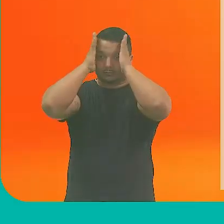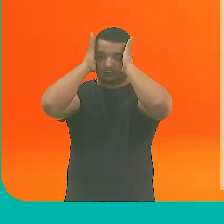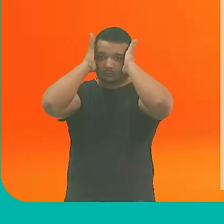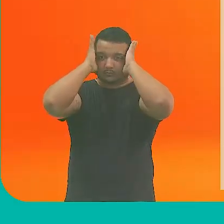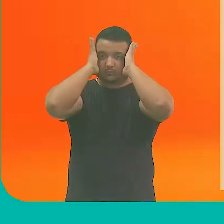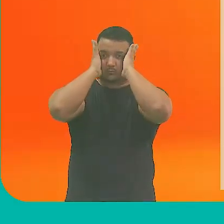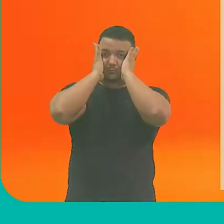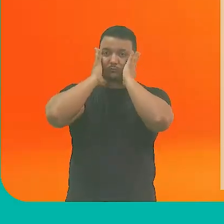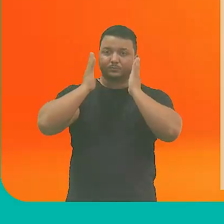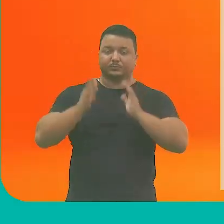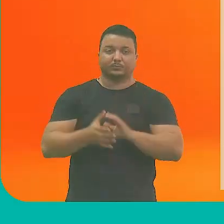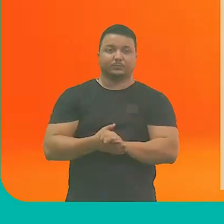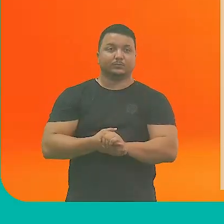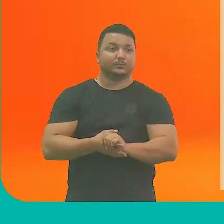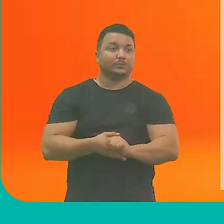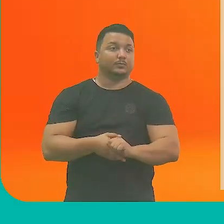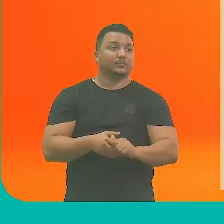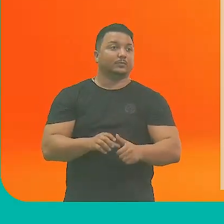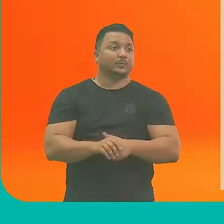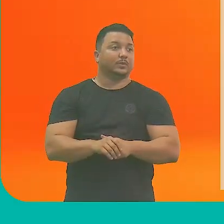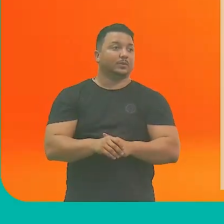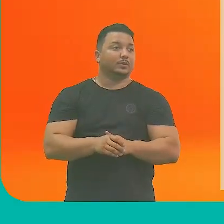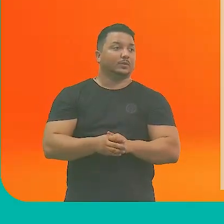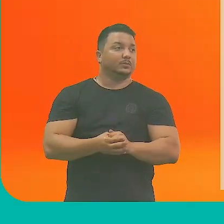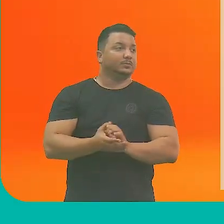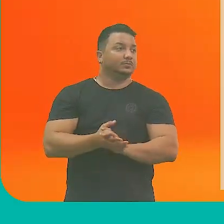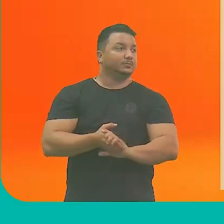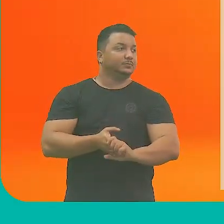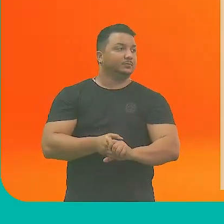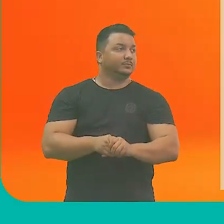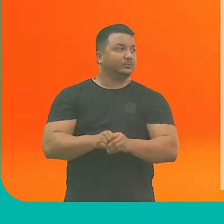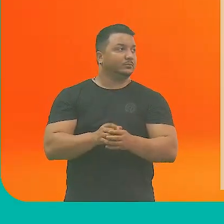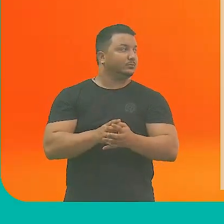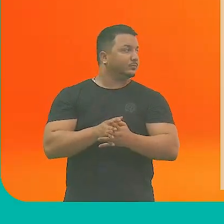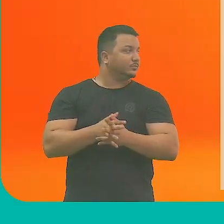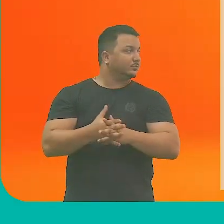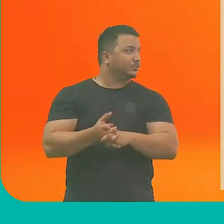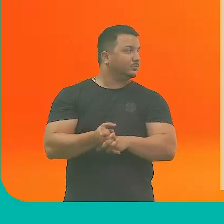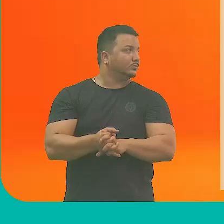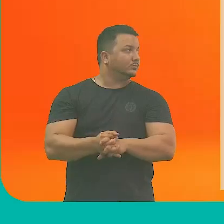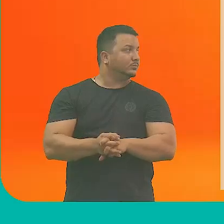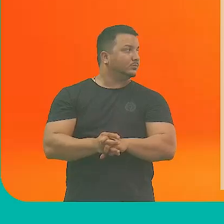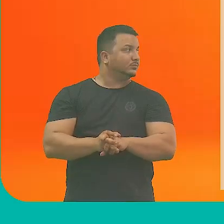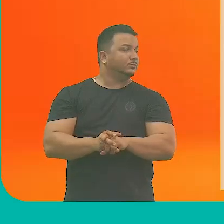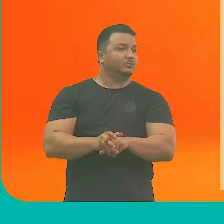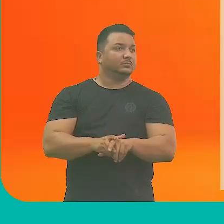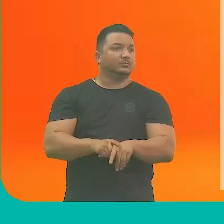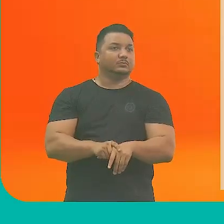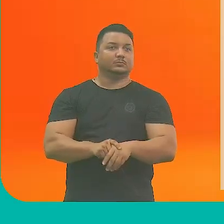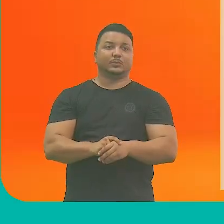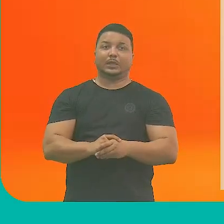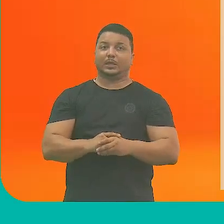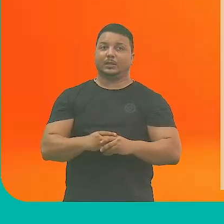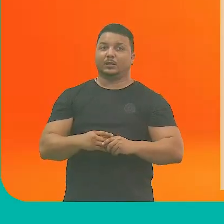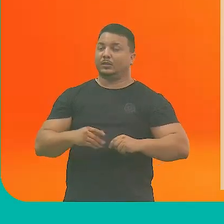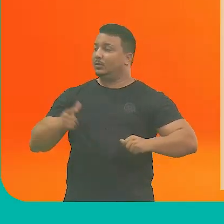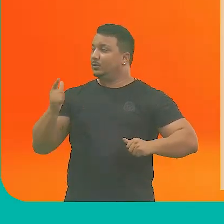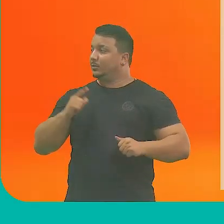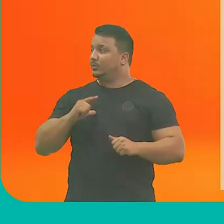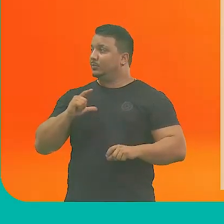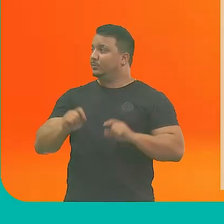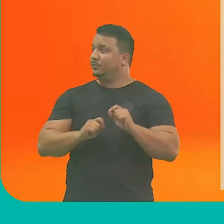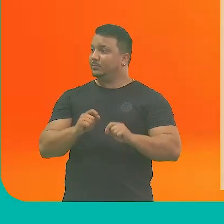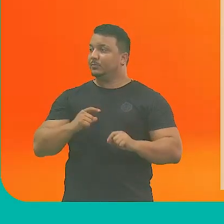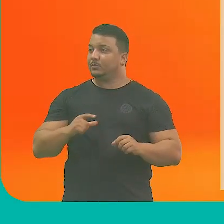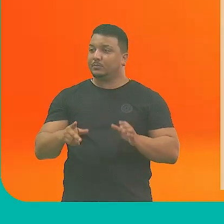Percebam que após os 5 segundos, muito obrigado, após os 5 segundos que ela fica